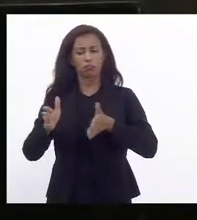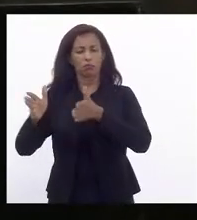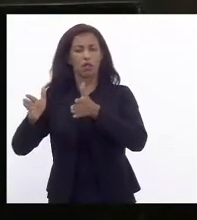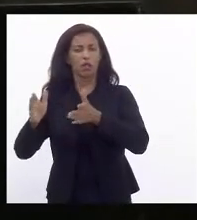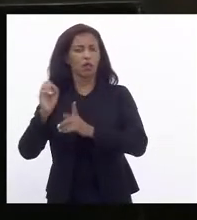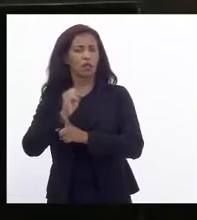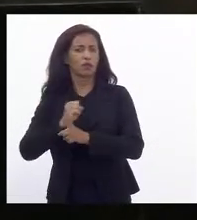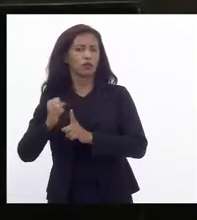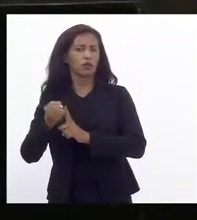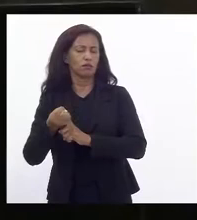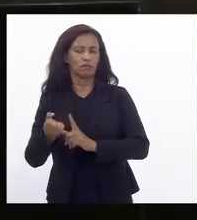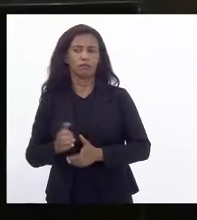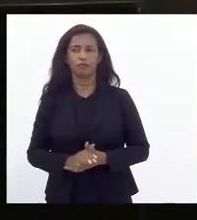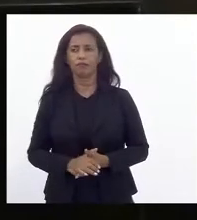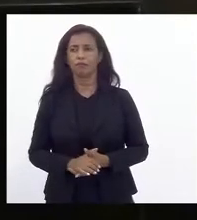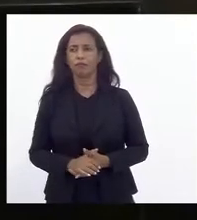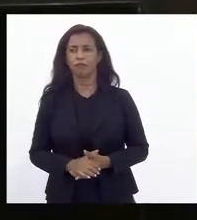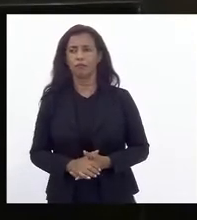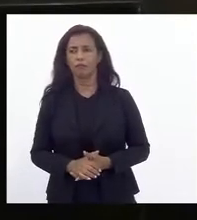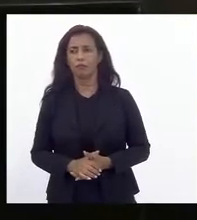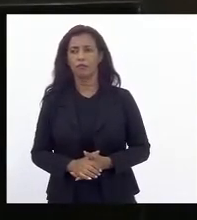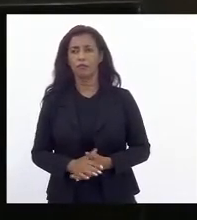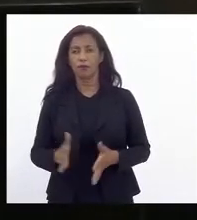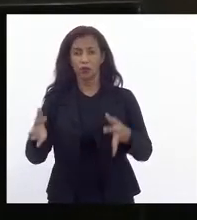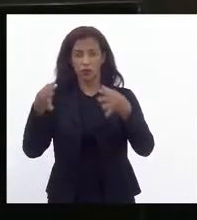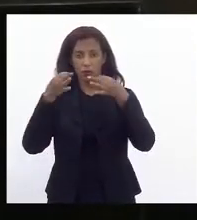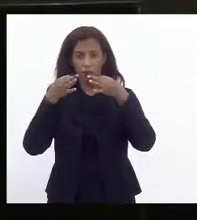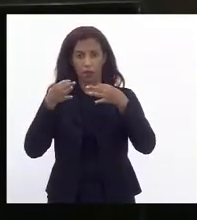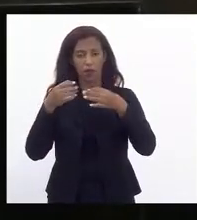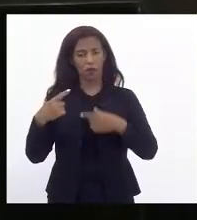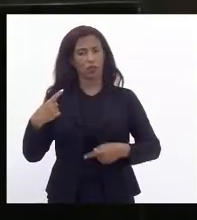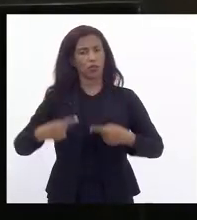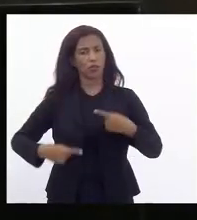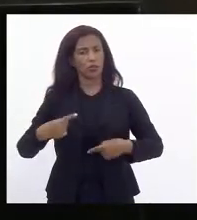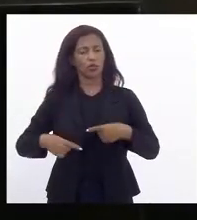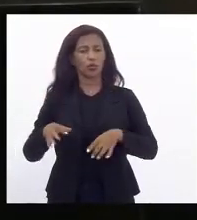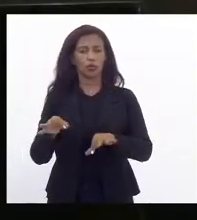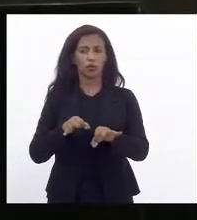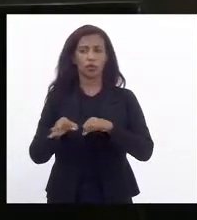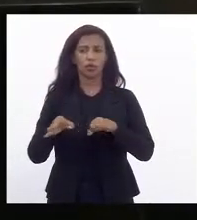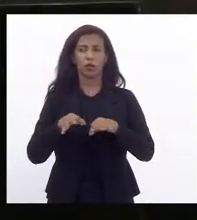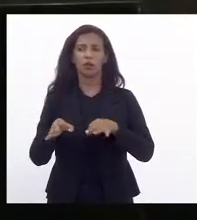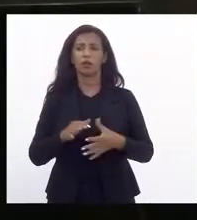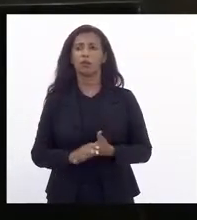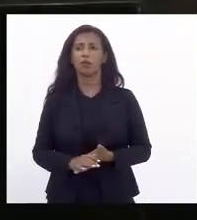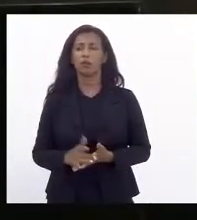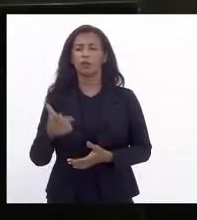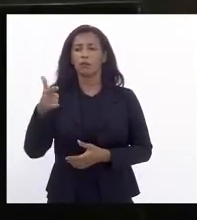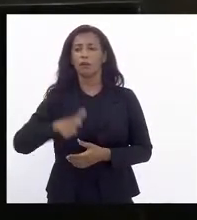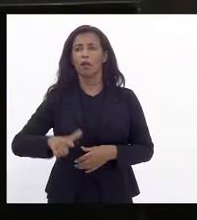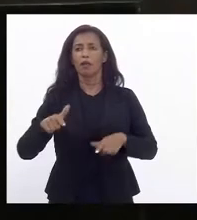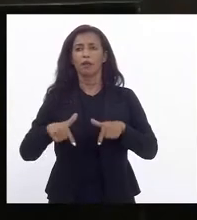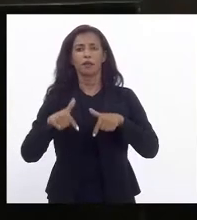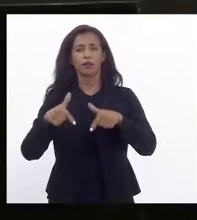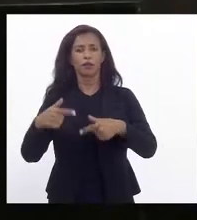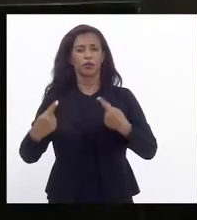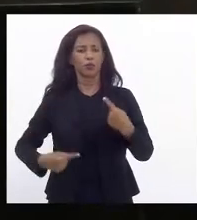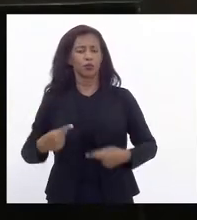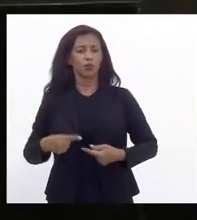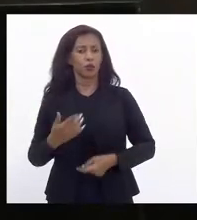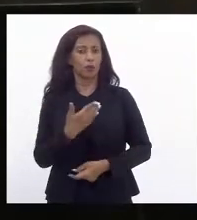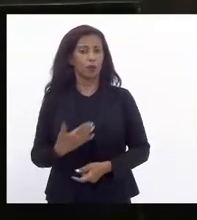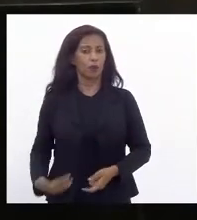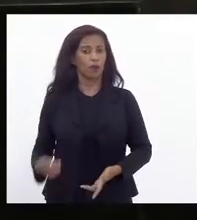nossa sociedade. Então, chamo a atenção aqui, discutindo esse projeto, para mais ações de políticas públicas